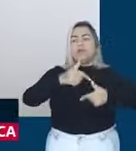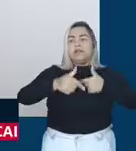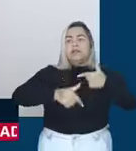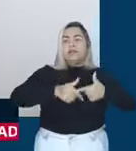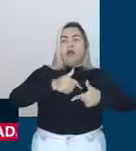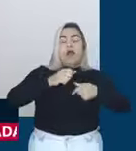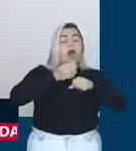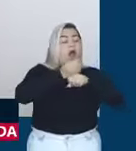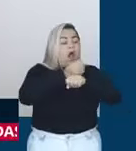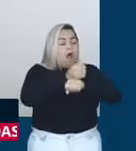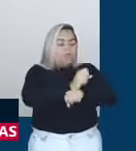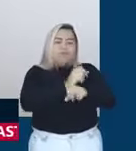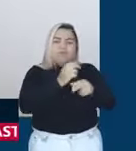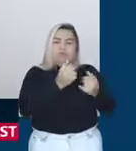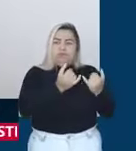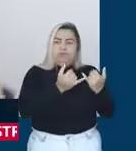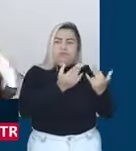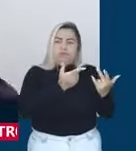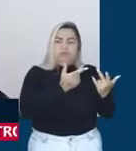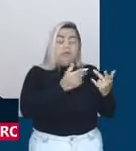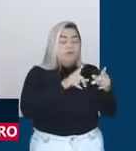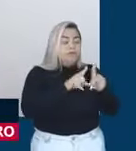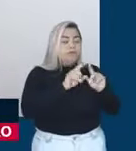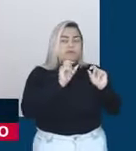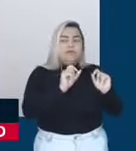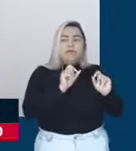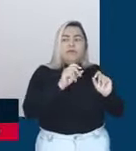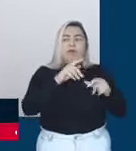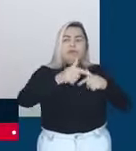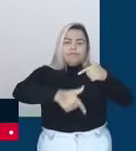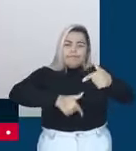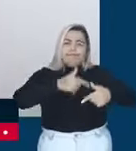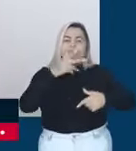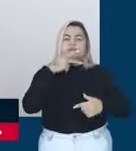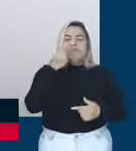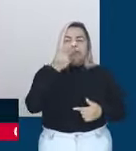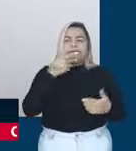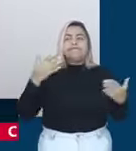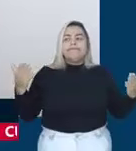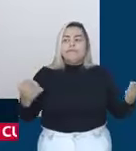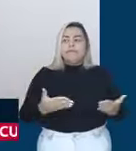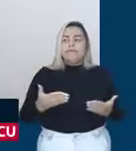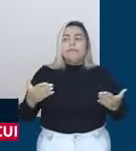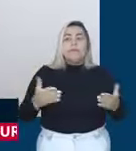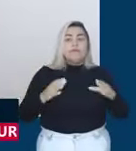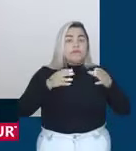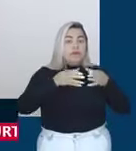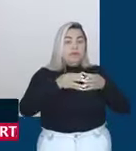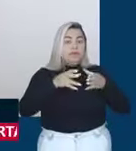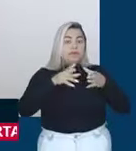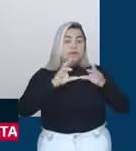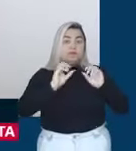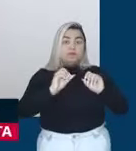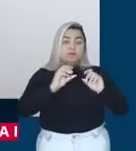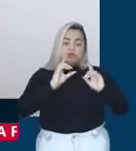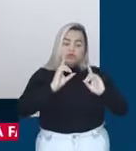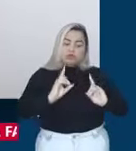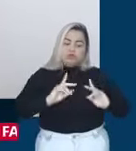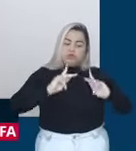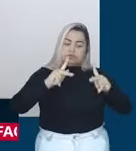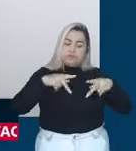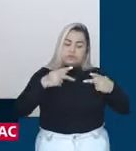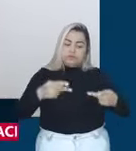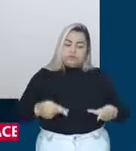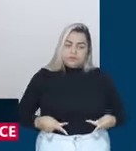de escravidão. Tudo isso nós estamos trabalhando. E por que eu falo, nesse momento que eu falo da Comissão de Direitos Humanos? A Comissão de Direitos Humanos